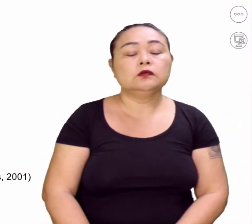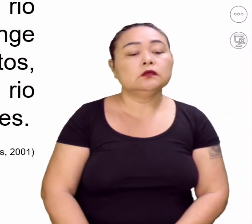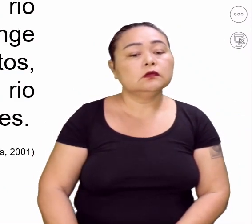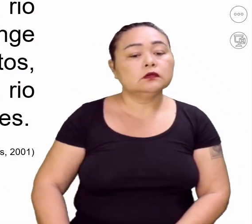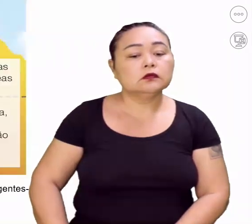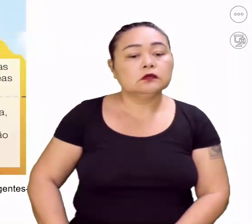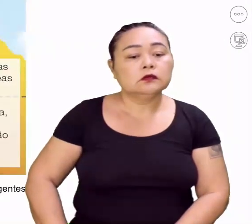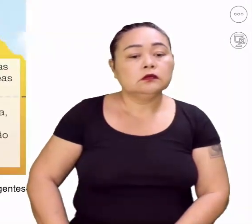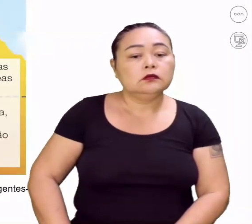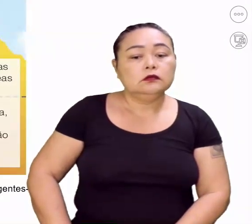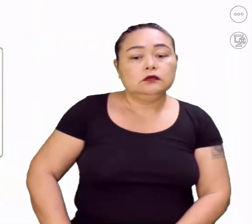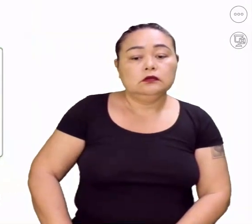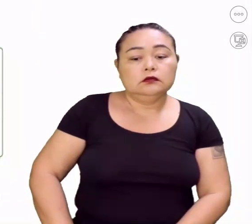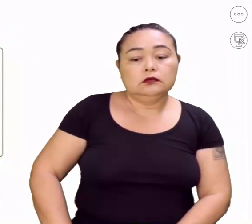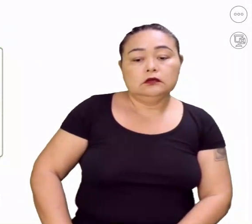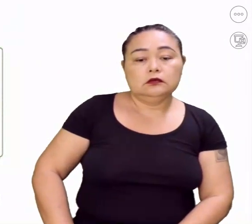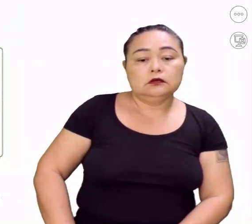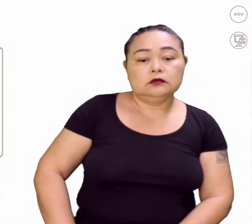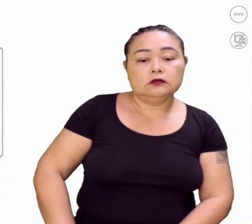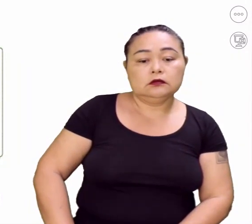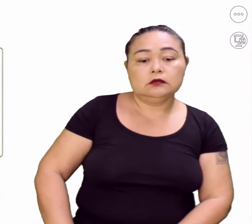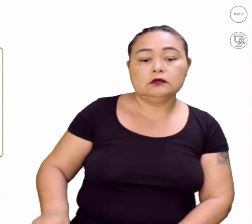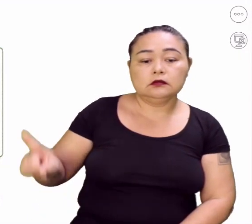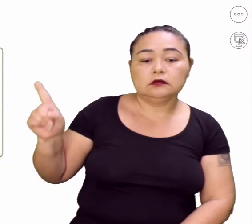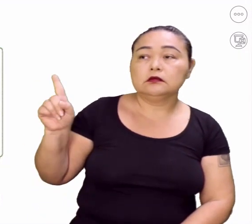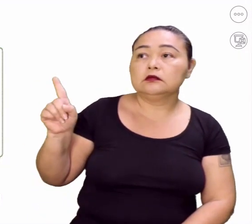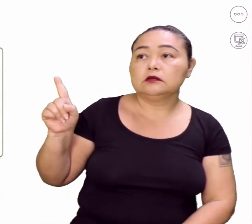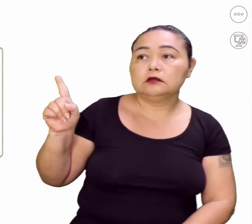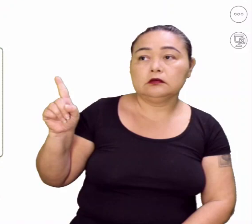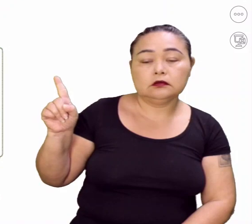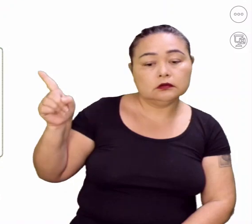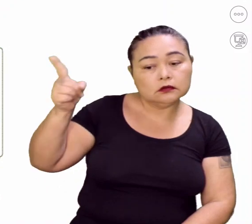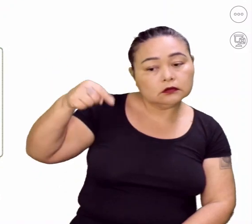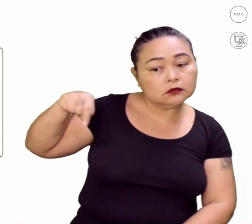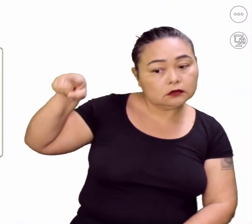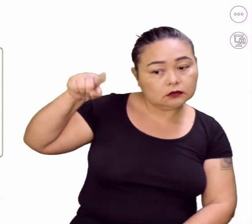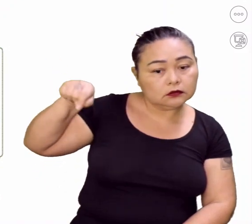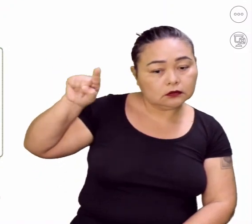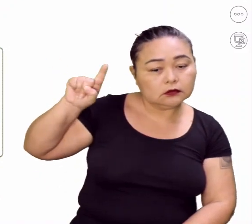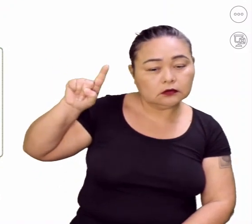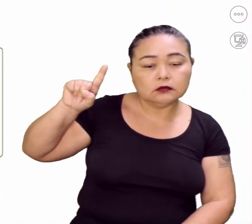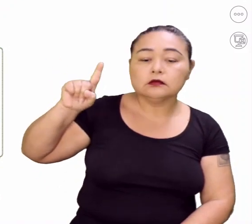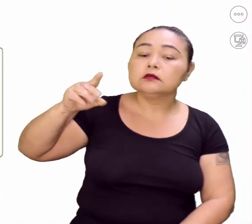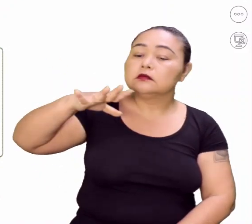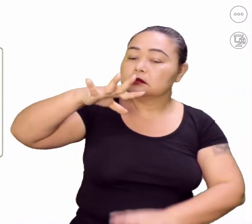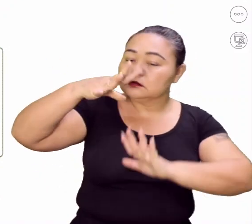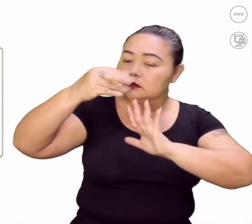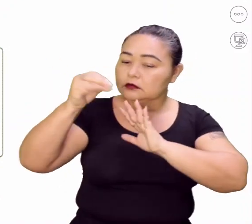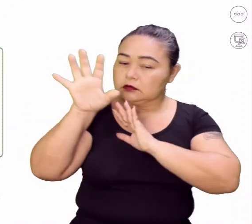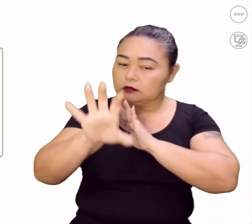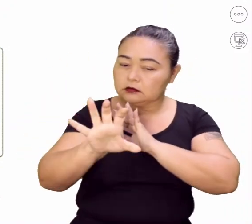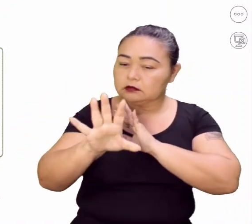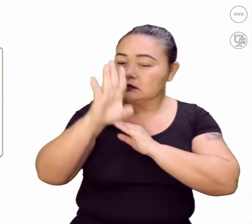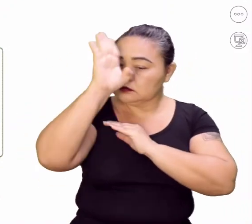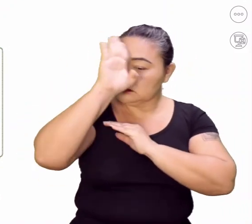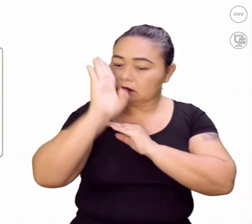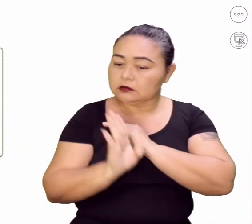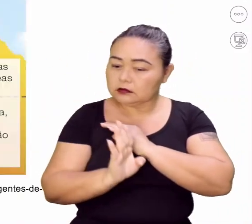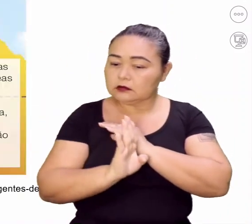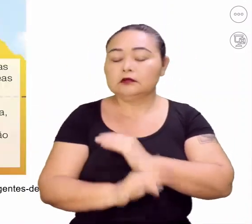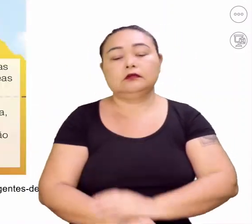Beleza? Olha aqui, deixa eu dar uma olhadinha aqui, ó, aqui, ó. Grifei ele aqui, vindo lá do Planalto Central brasileiro.